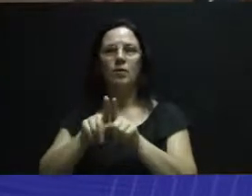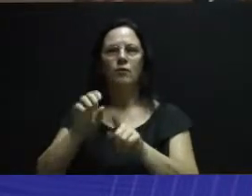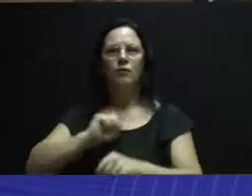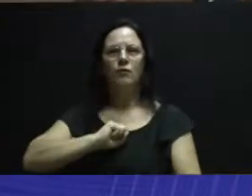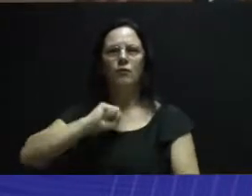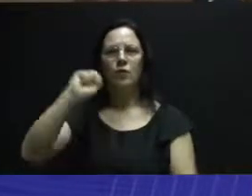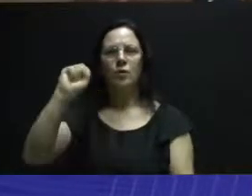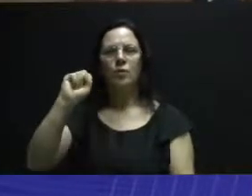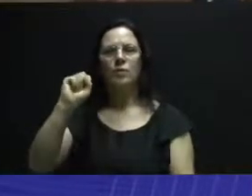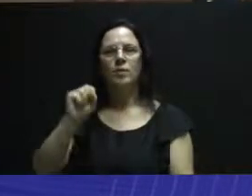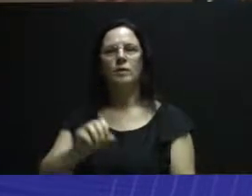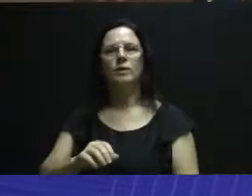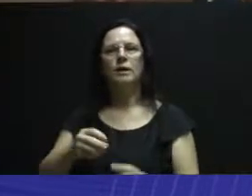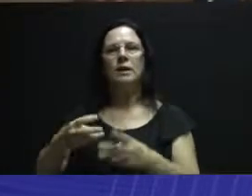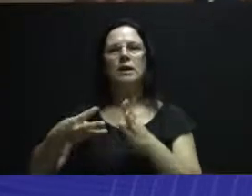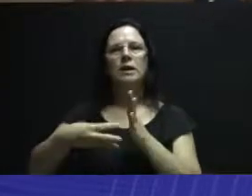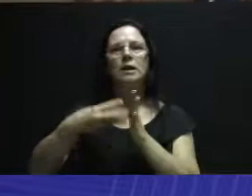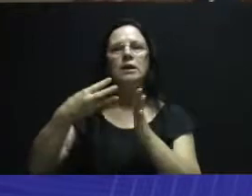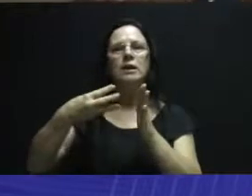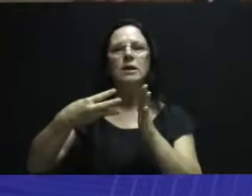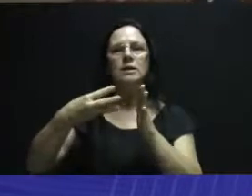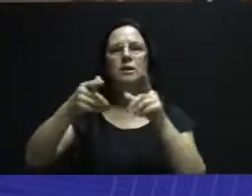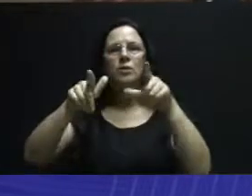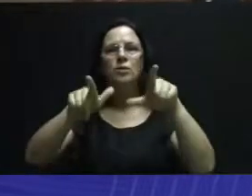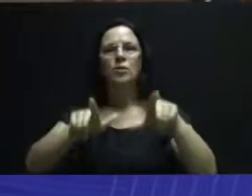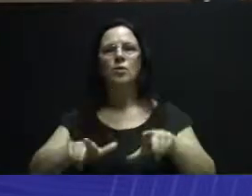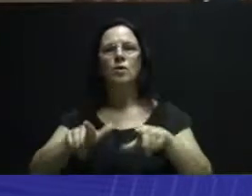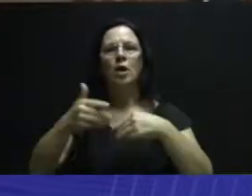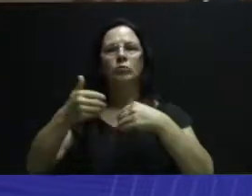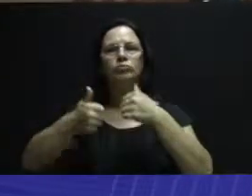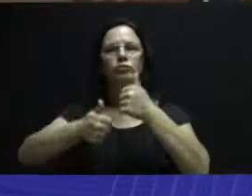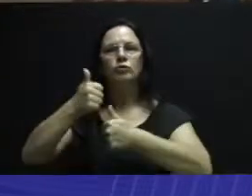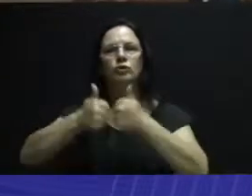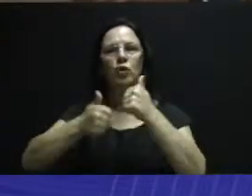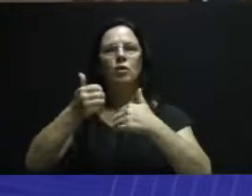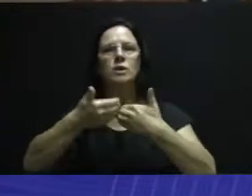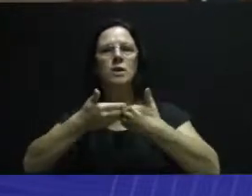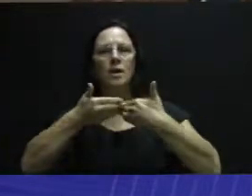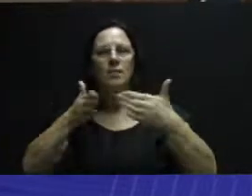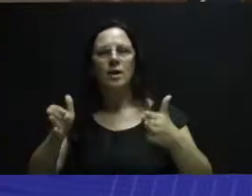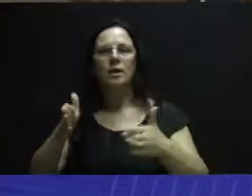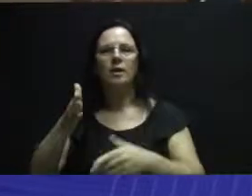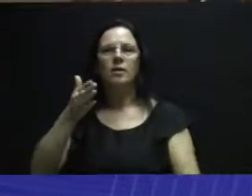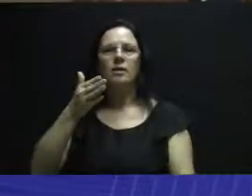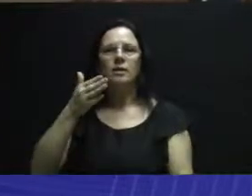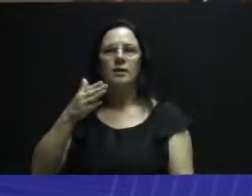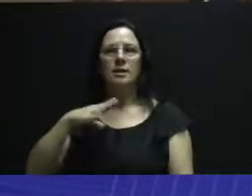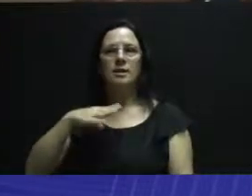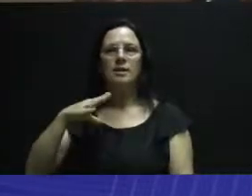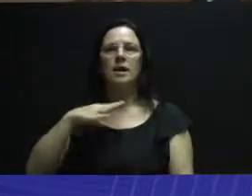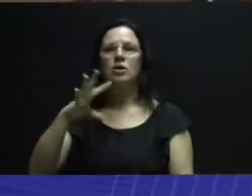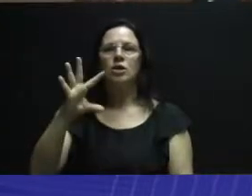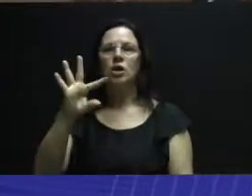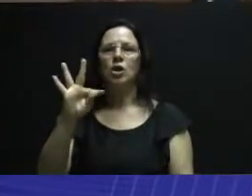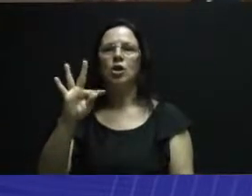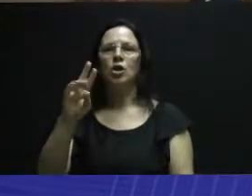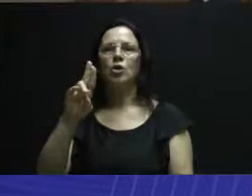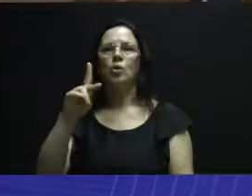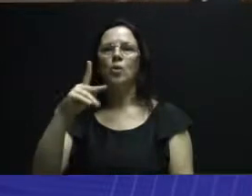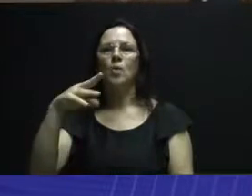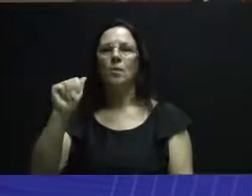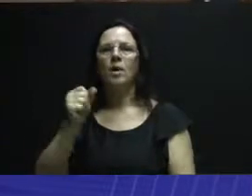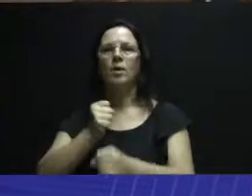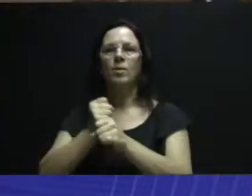do interior e terceiro colocado nos Jogos Abertos do Interior em Tupã, ambos em